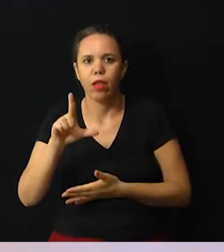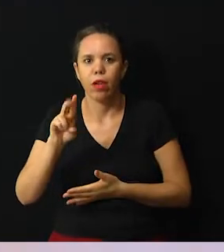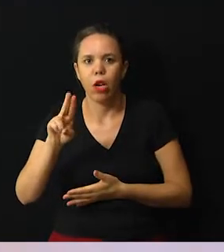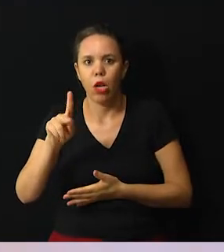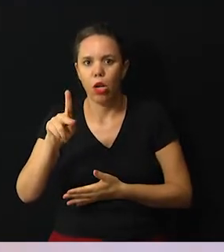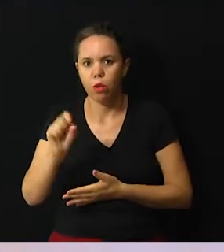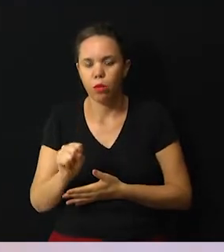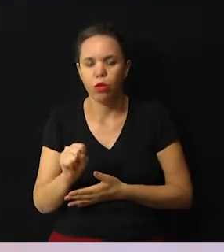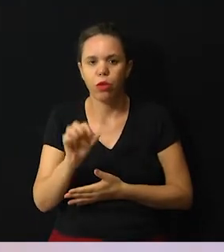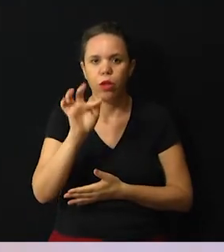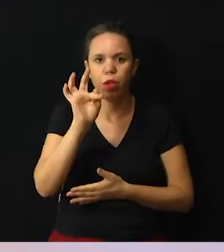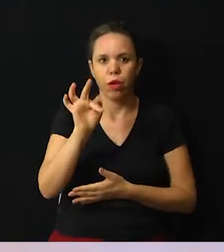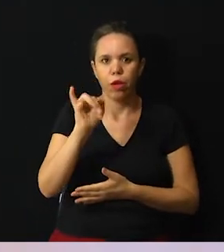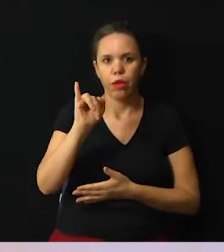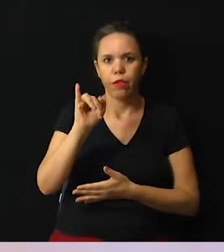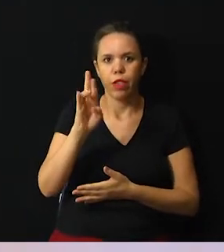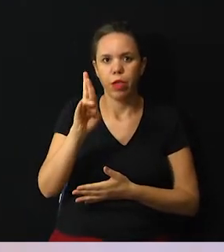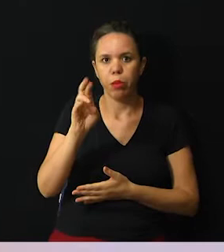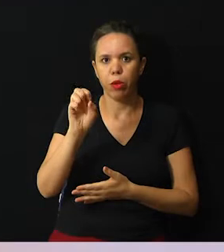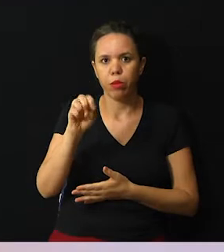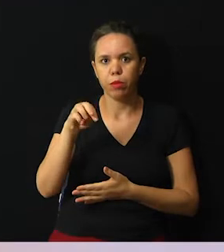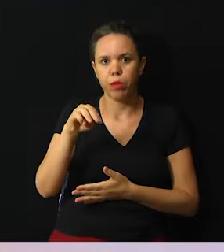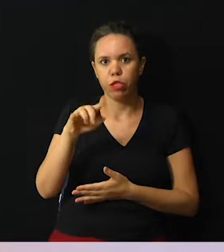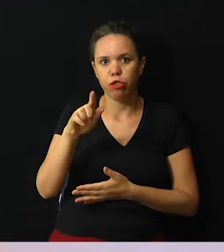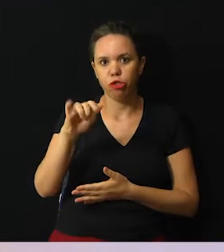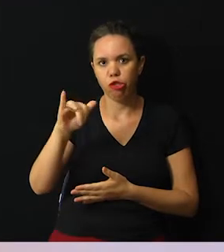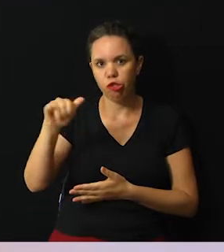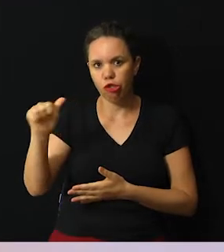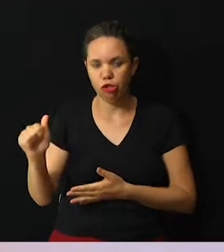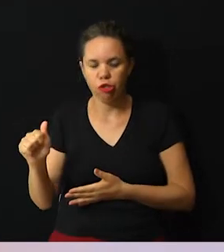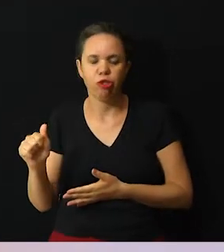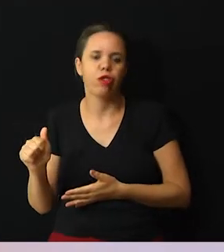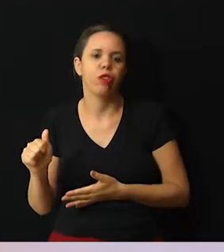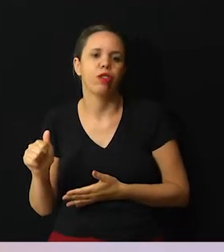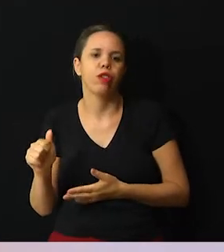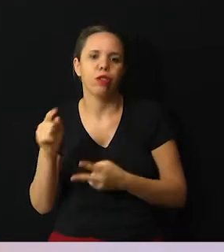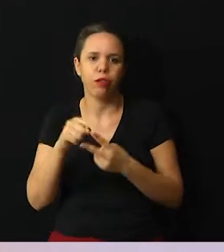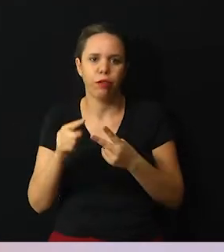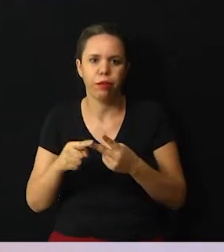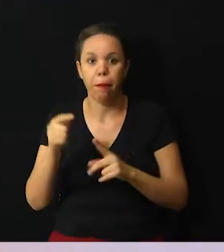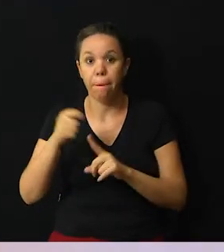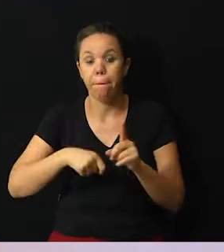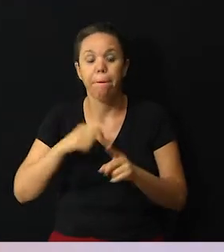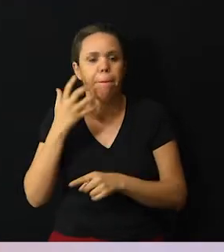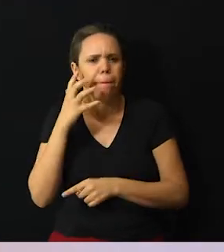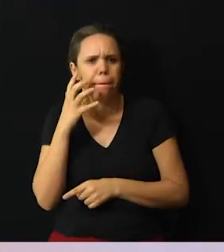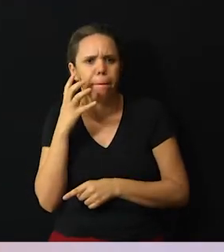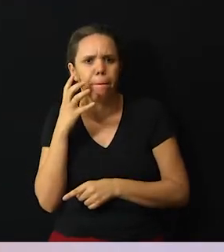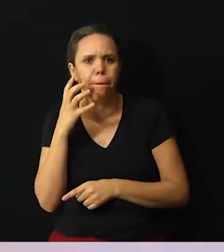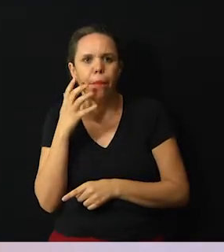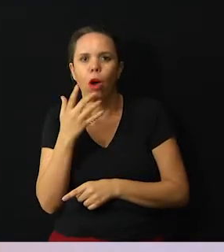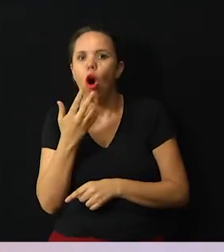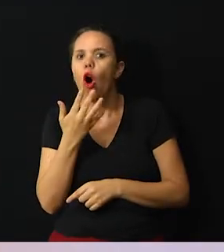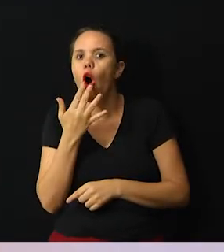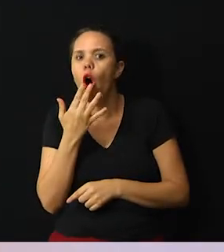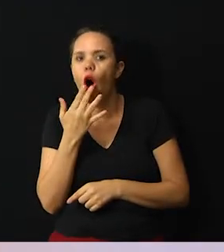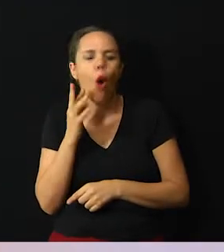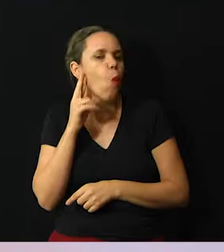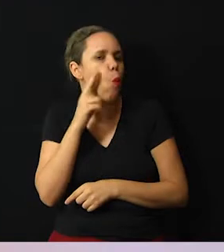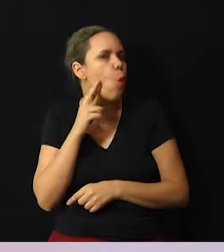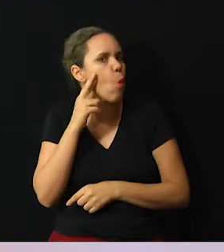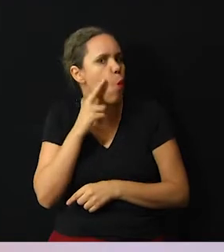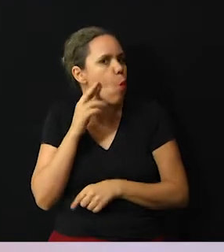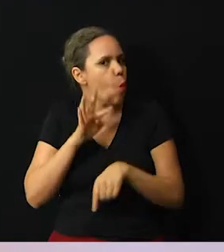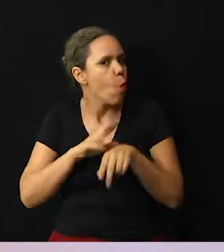lúpus e fibromialgia. São doenças bem citadas principalmente no mês de fevereiro, fevereiro roxo, quando se